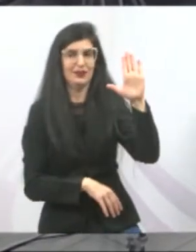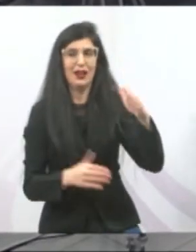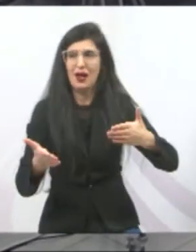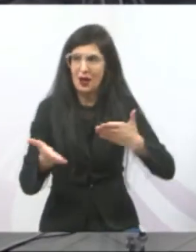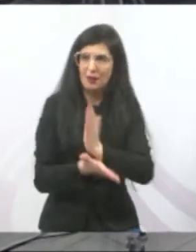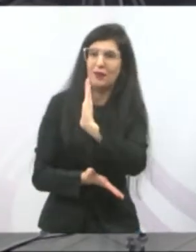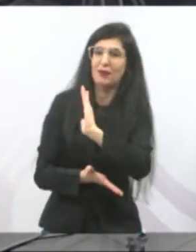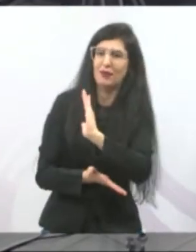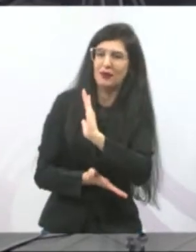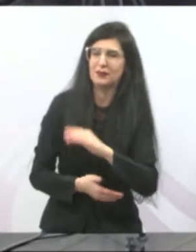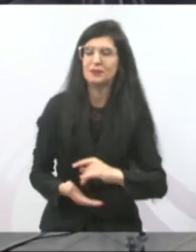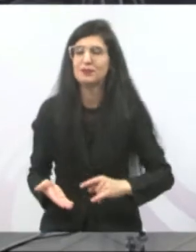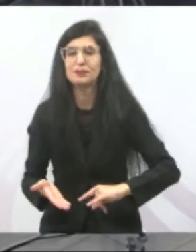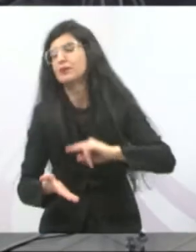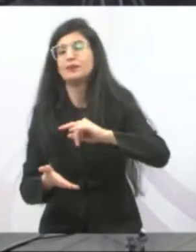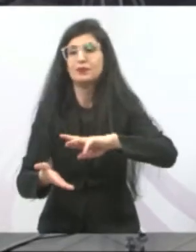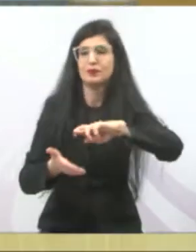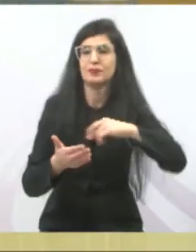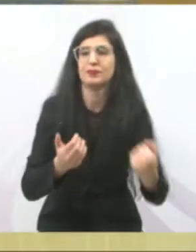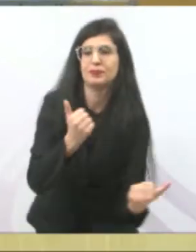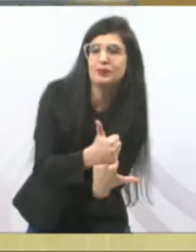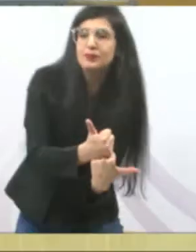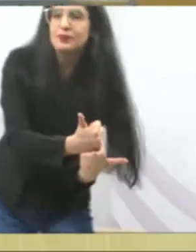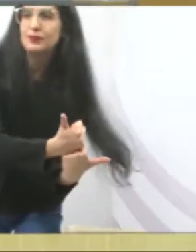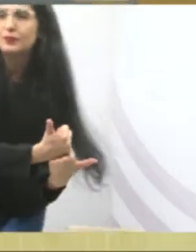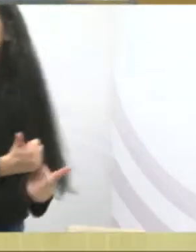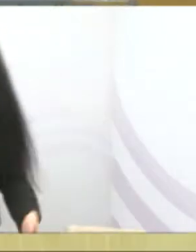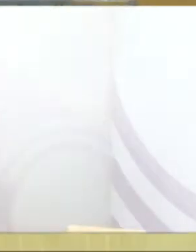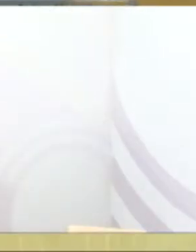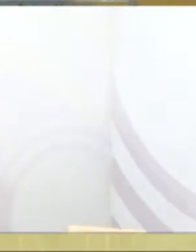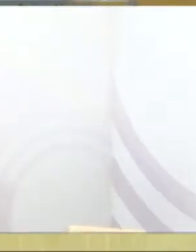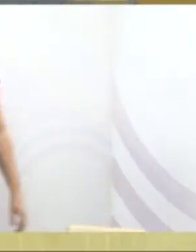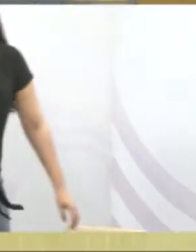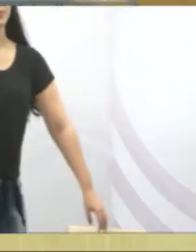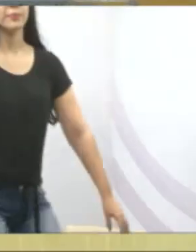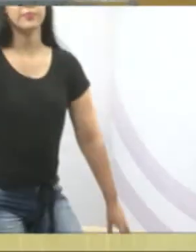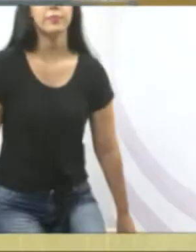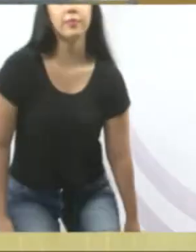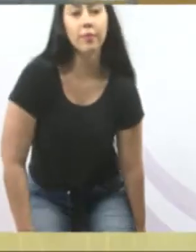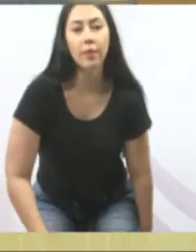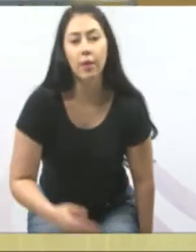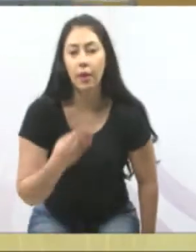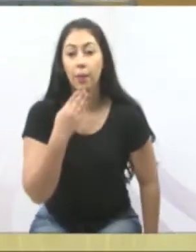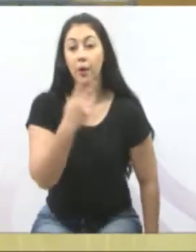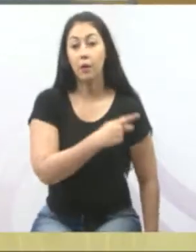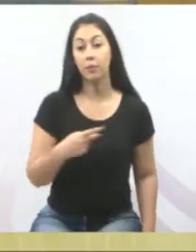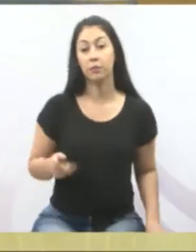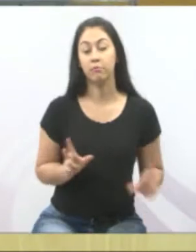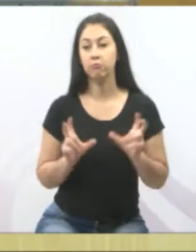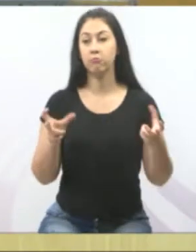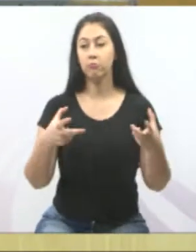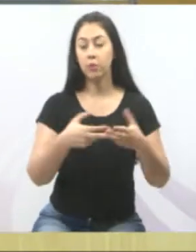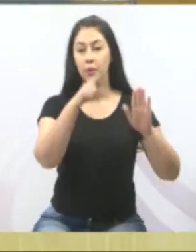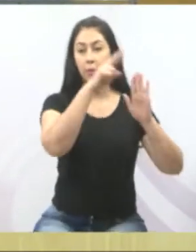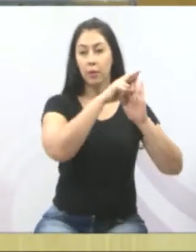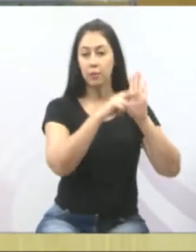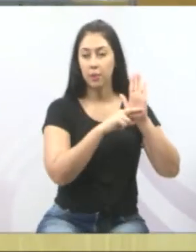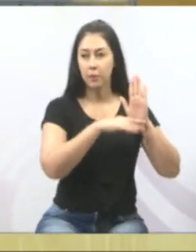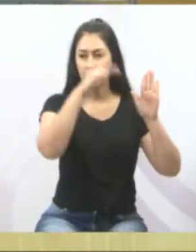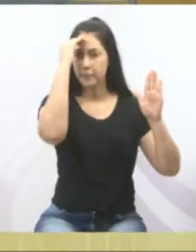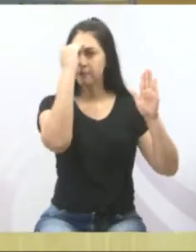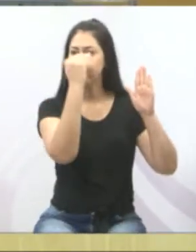ao Dia do Escritor, celebrado em 25 de julho. Nessa oportunidade, então,